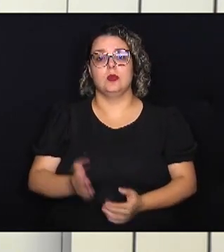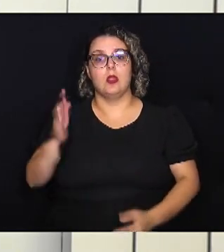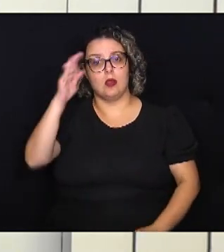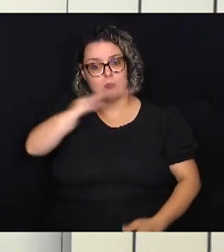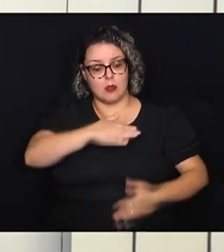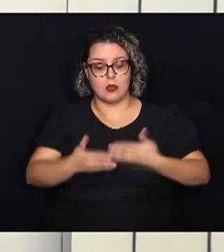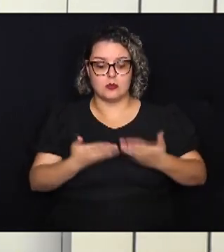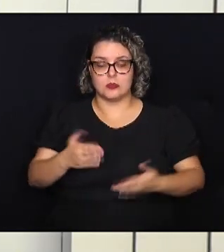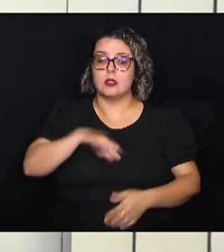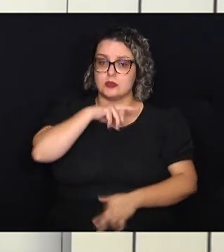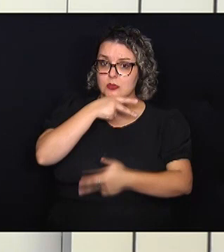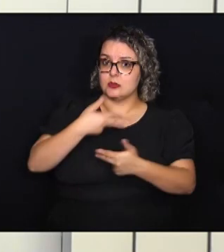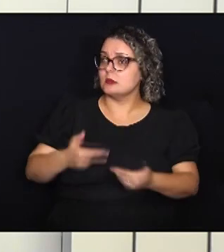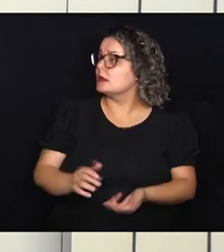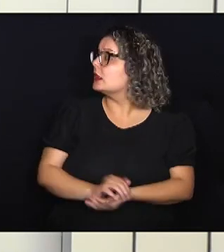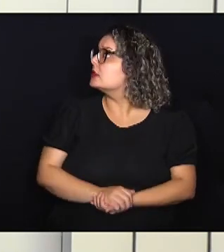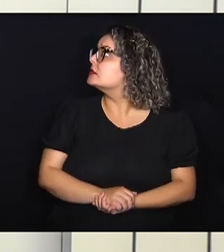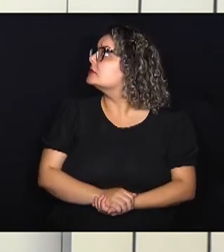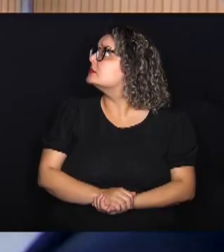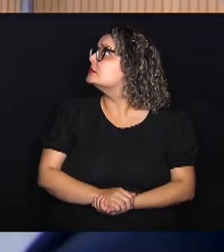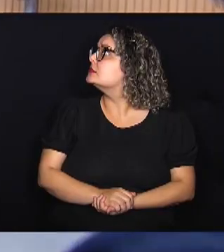aos animais.